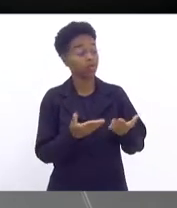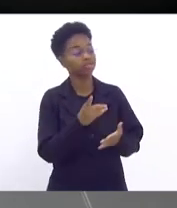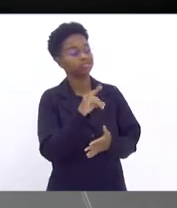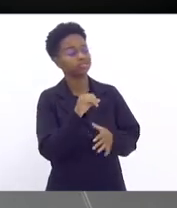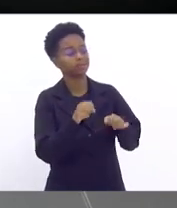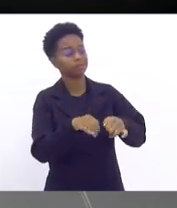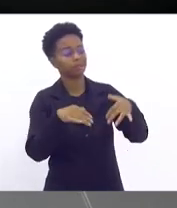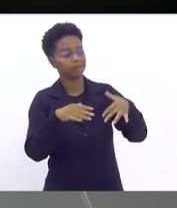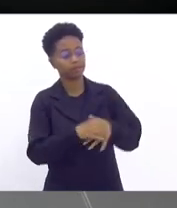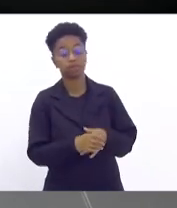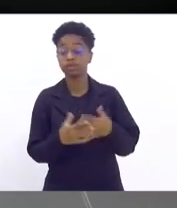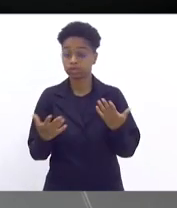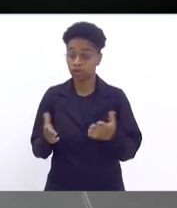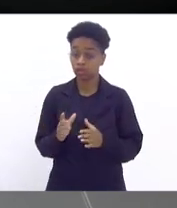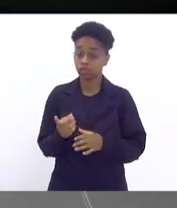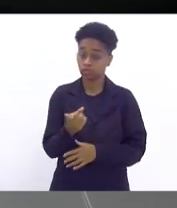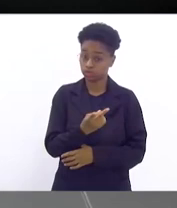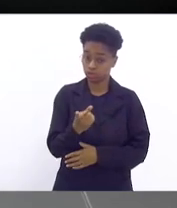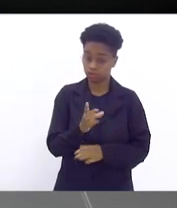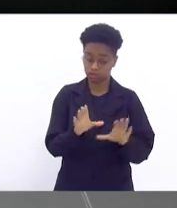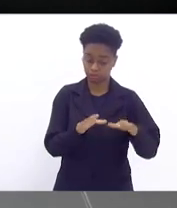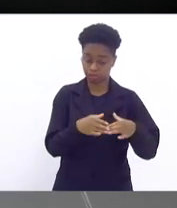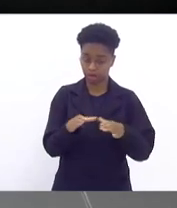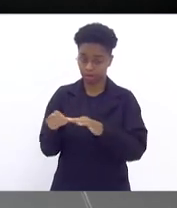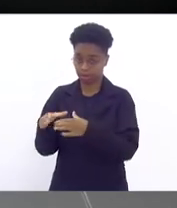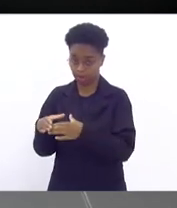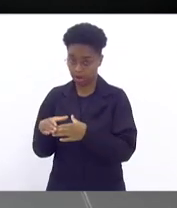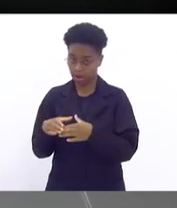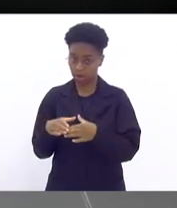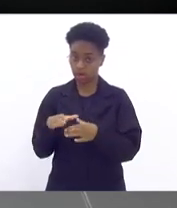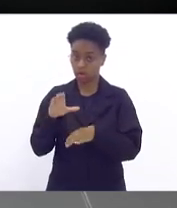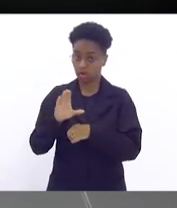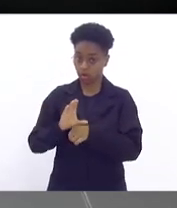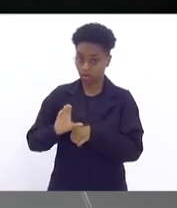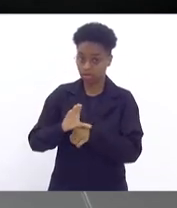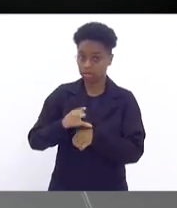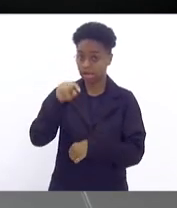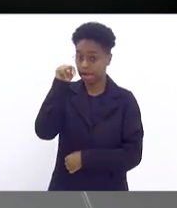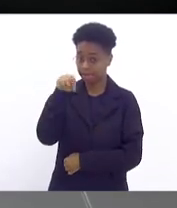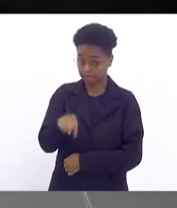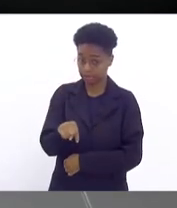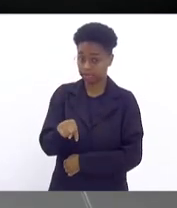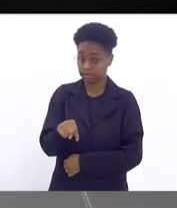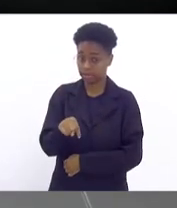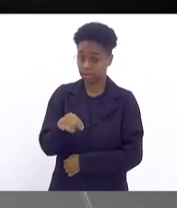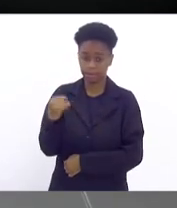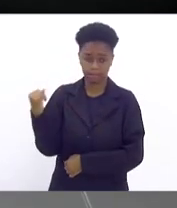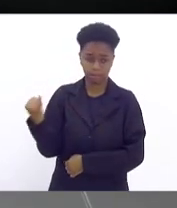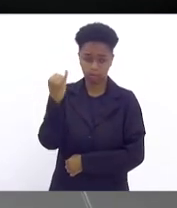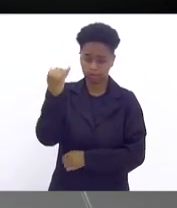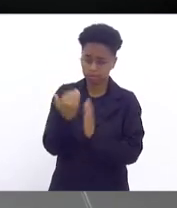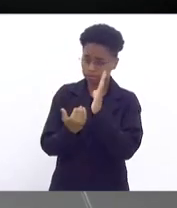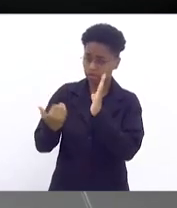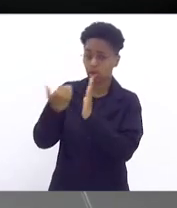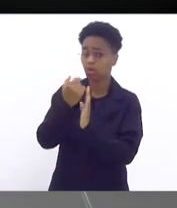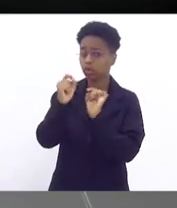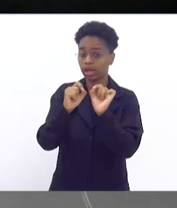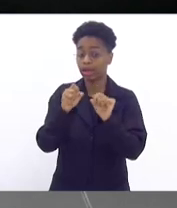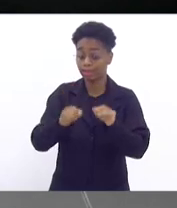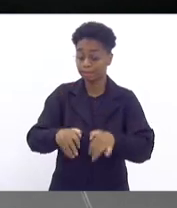os dois órgãos colegiados do Parlamento o mais relevante é o plenário